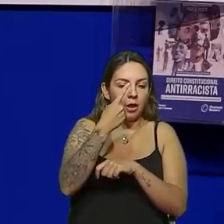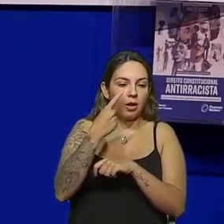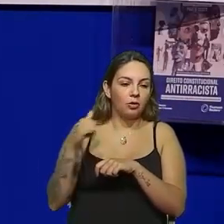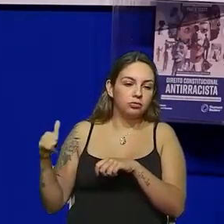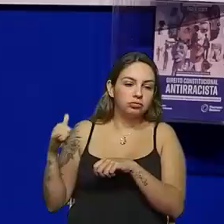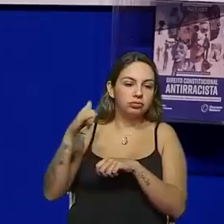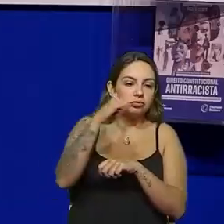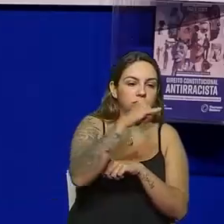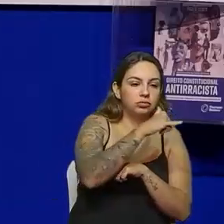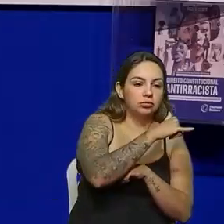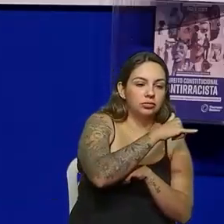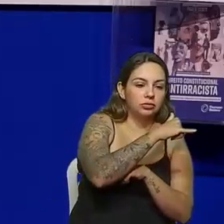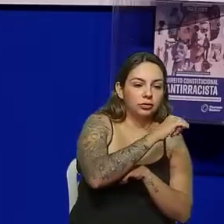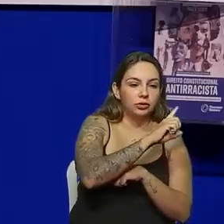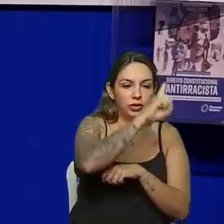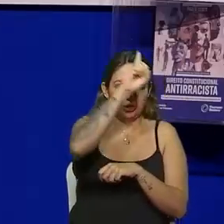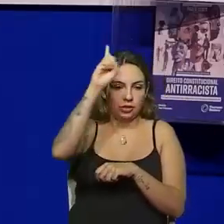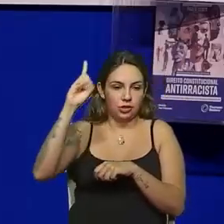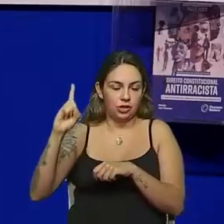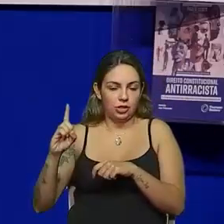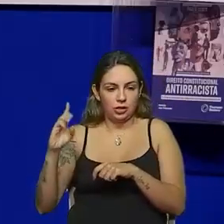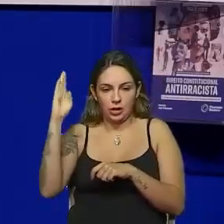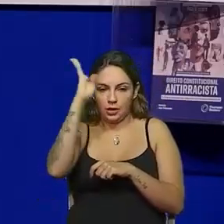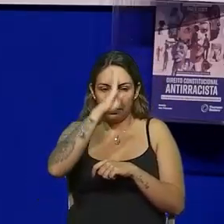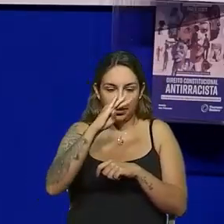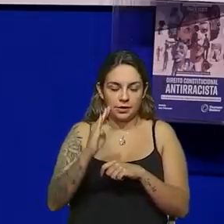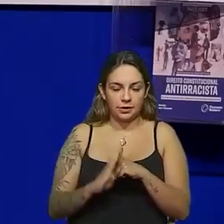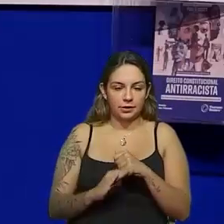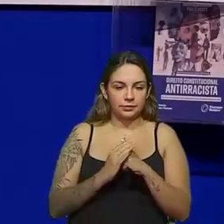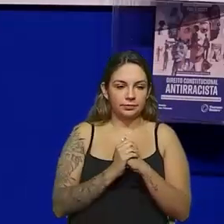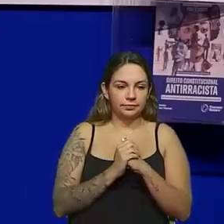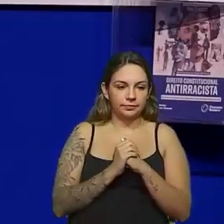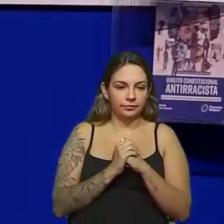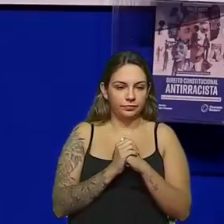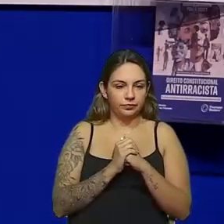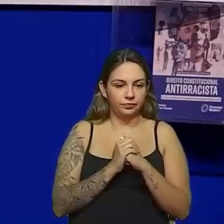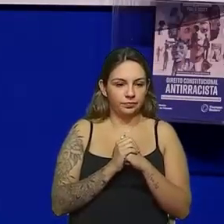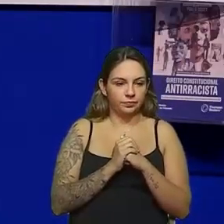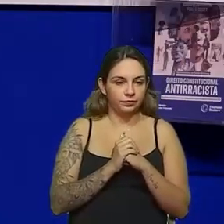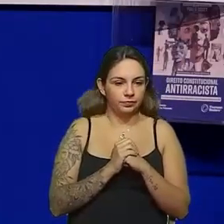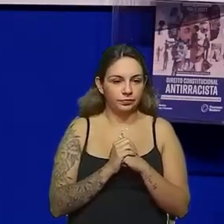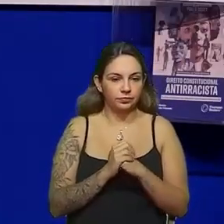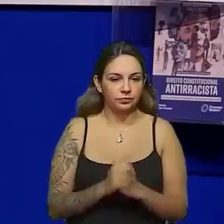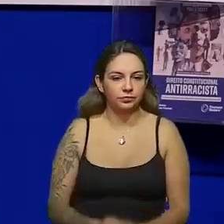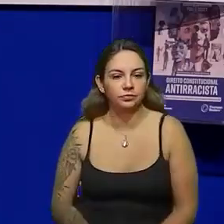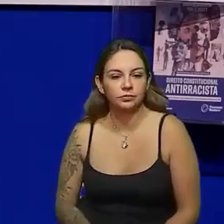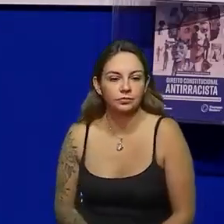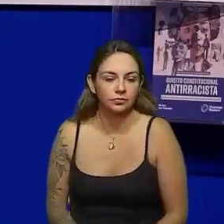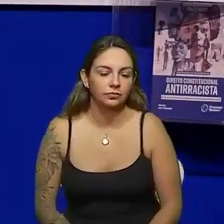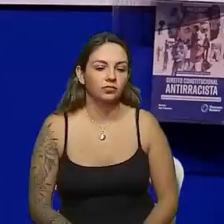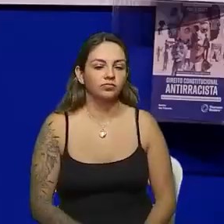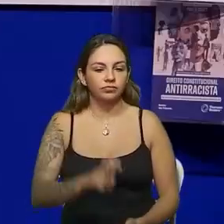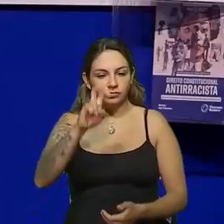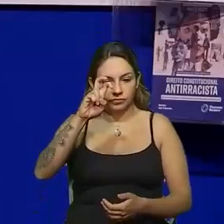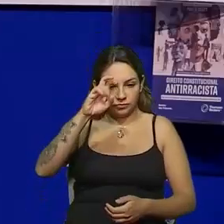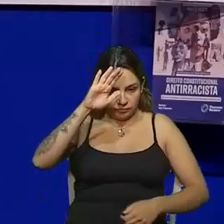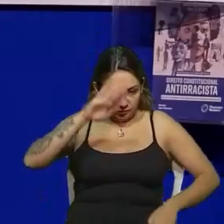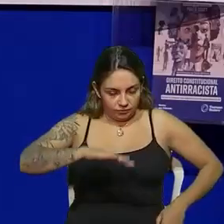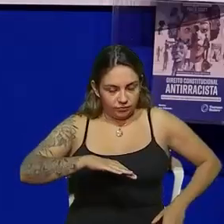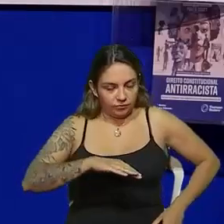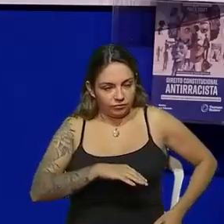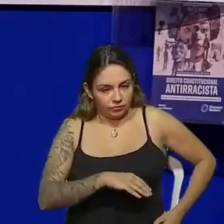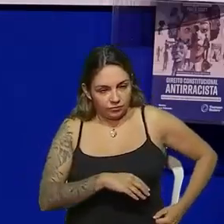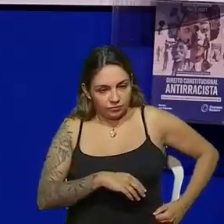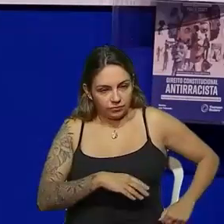voo diurno para o Brasil. Voo diurno é uma miséria, porque você pega às 5 da